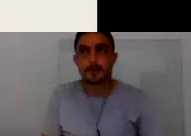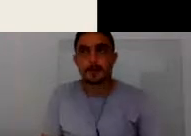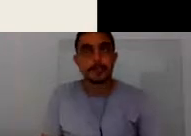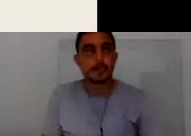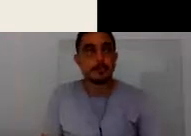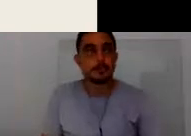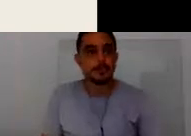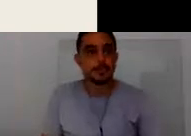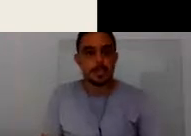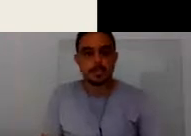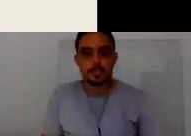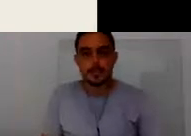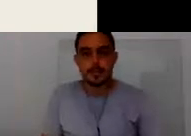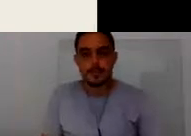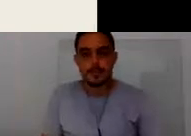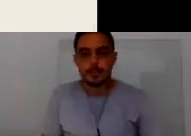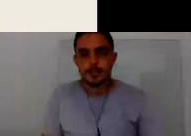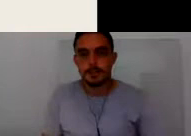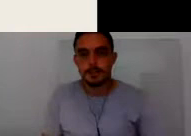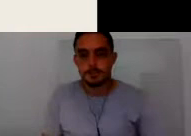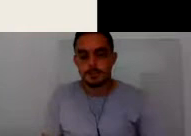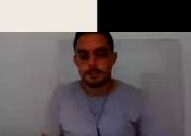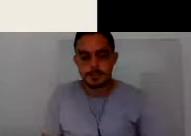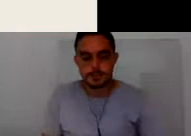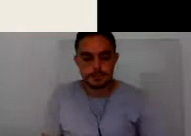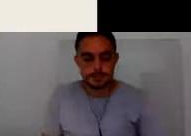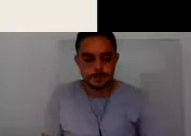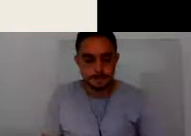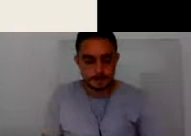problema, não vou marcar vocês não vou deixar